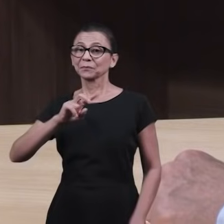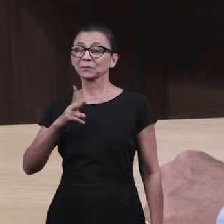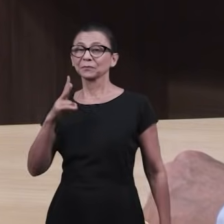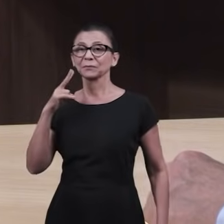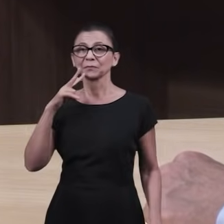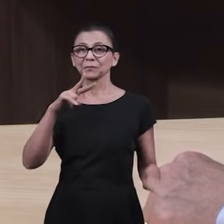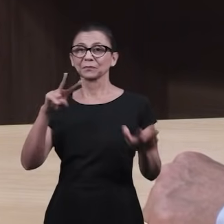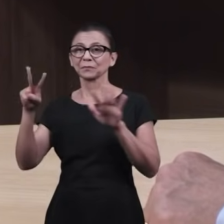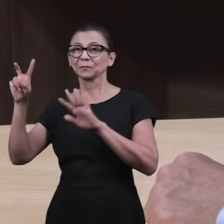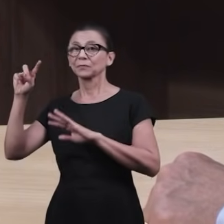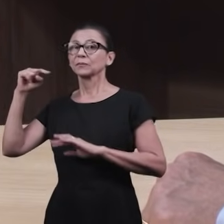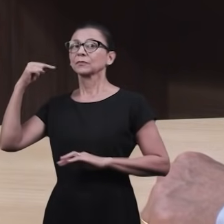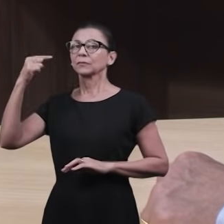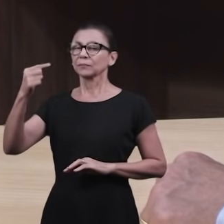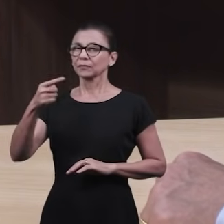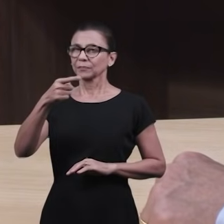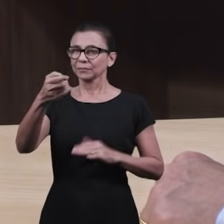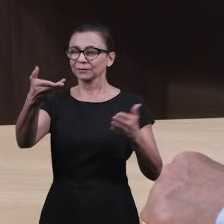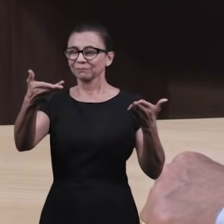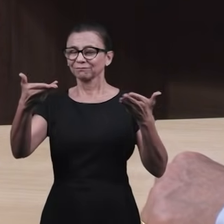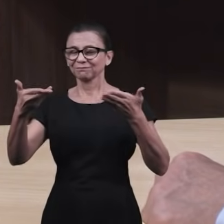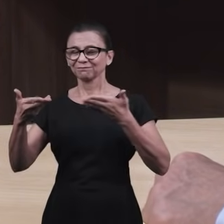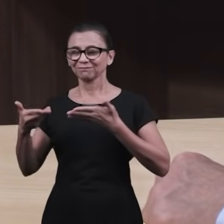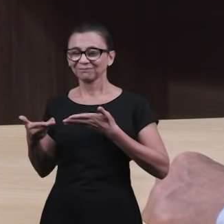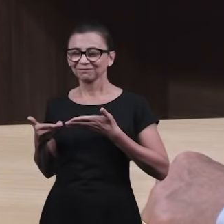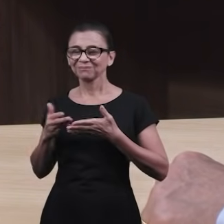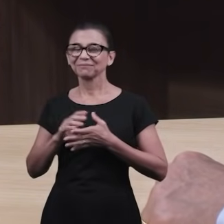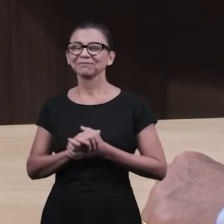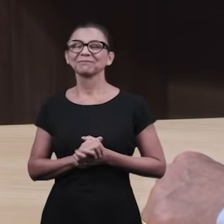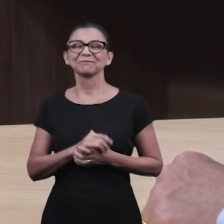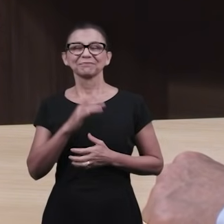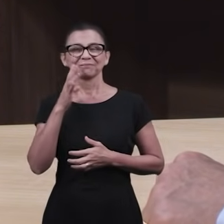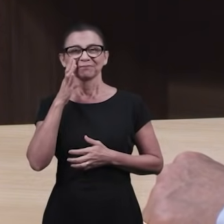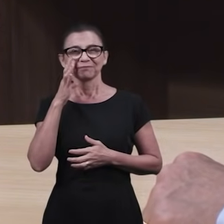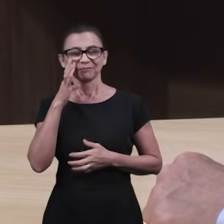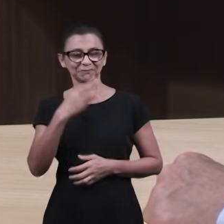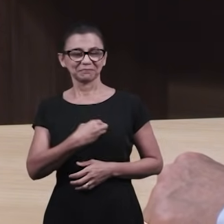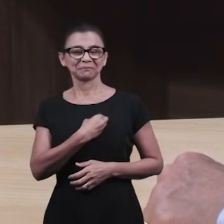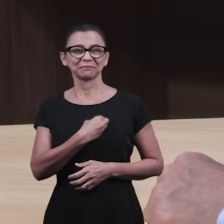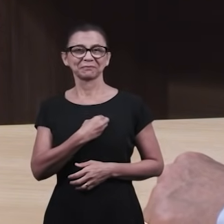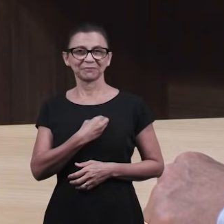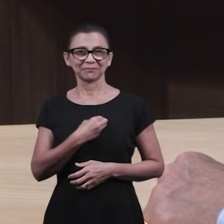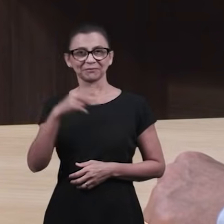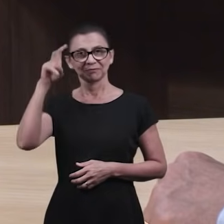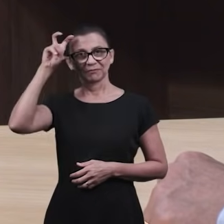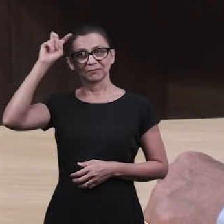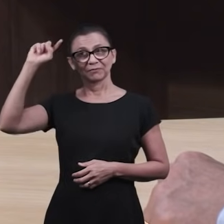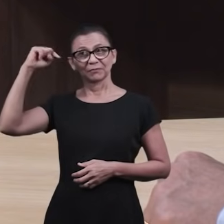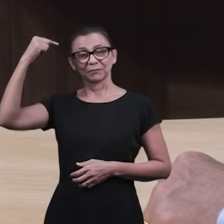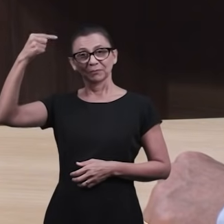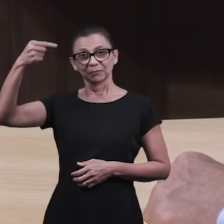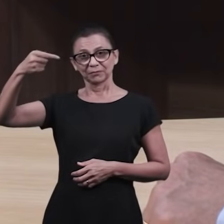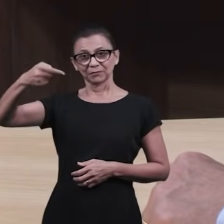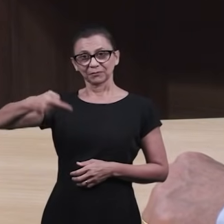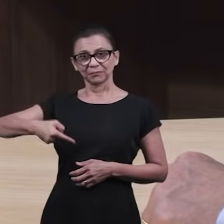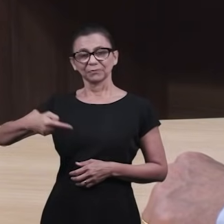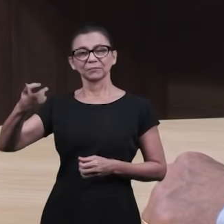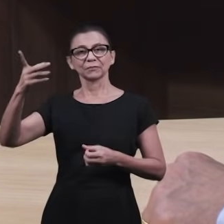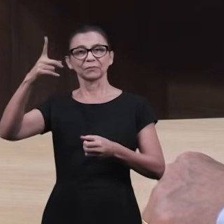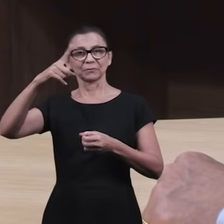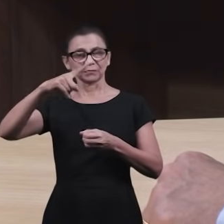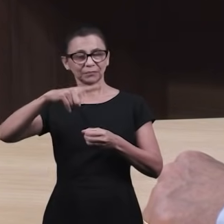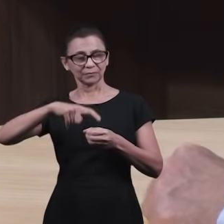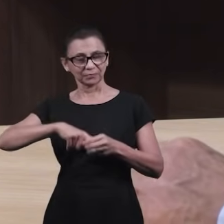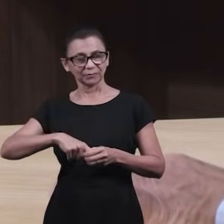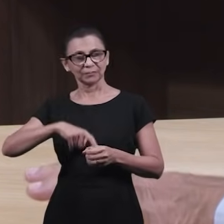esse assunto na semana que vem. Você é nosso convidado a assistir, a participar. Na próxima quinta-feira, nós estaremos